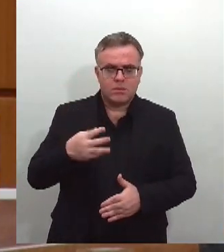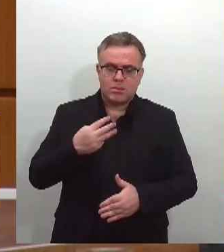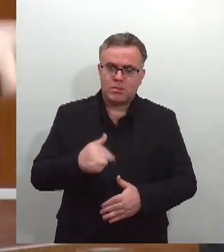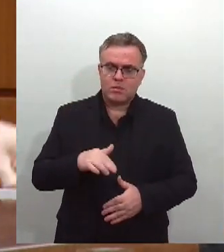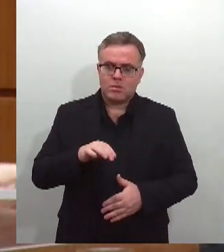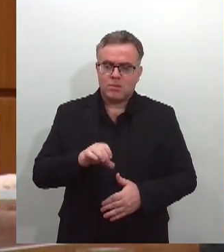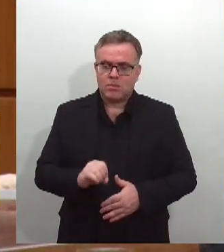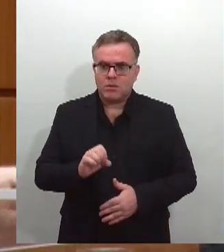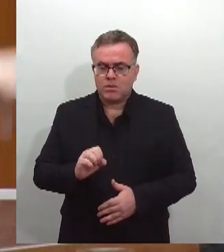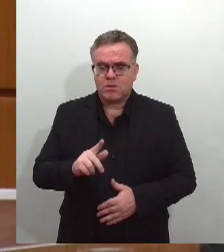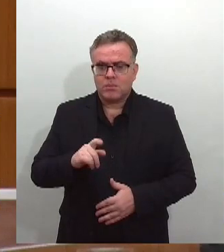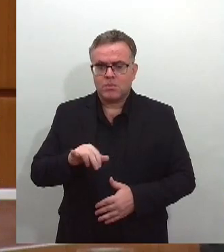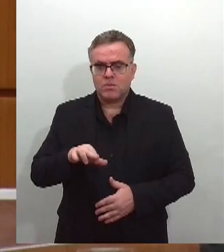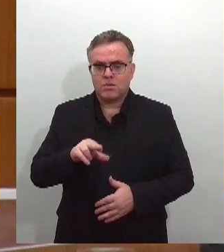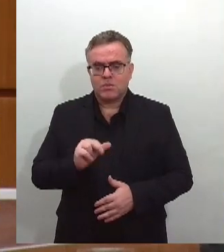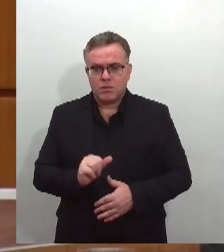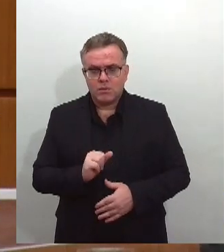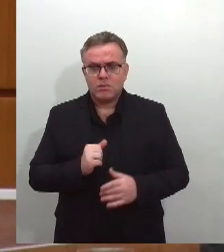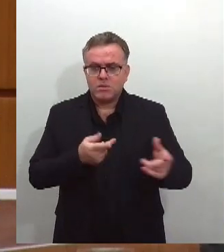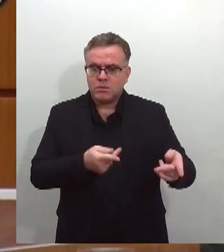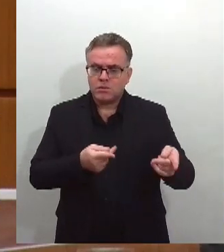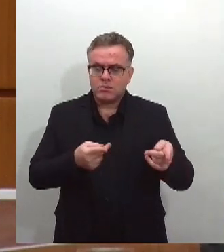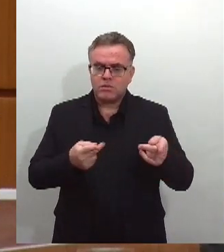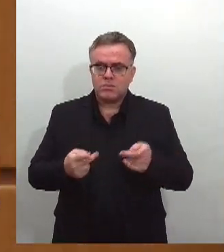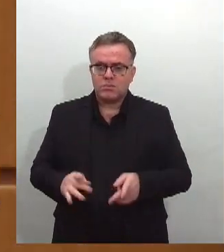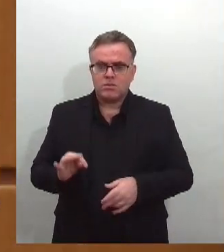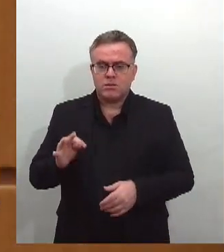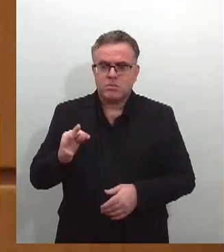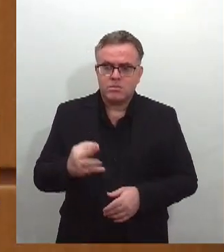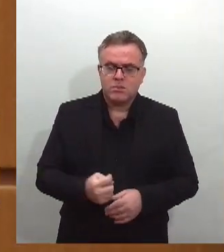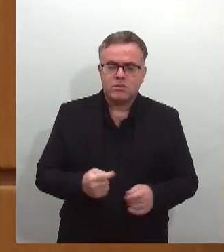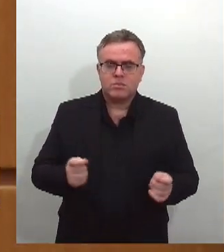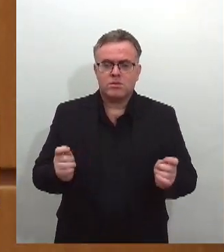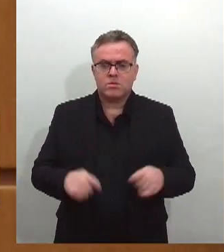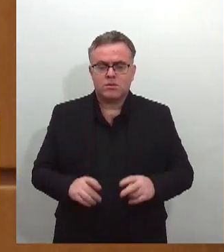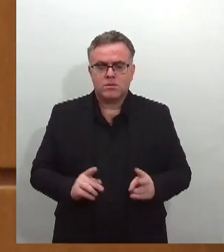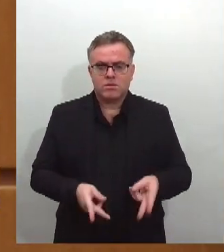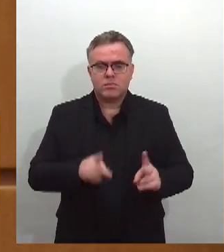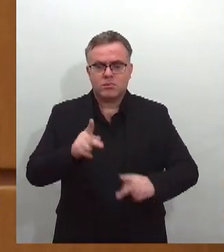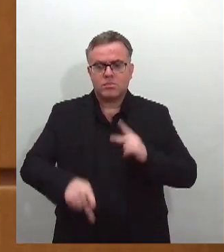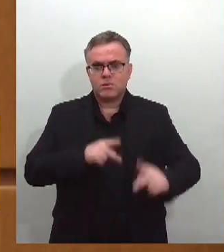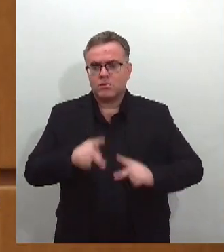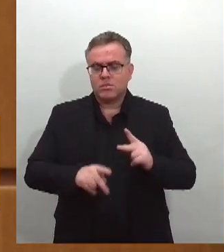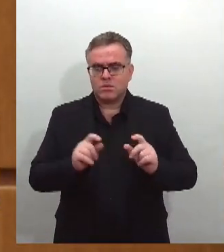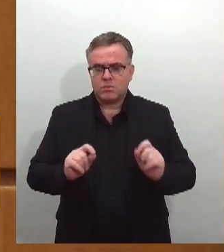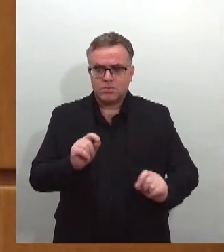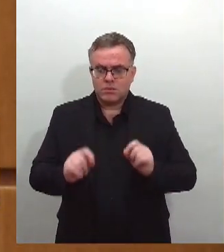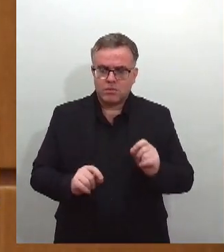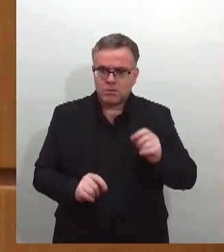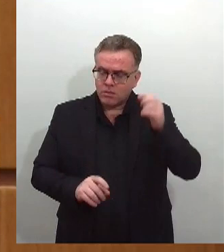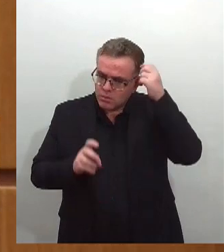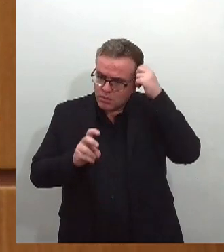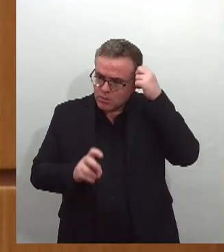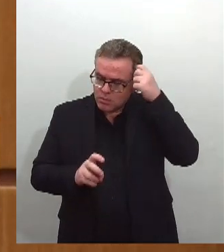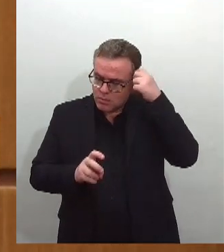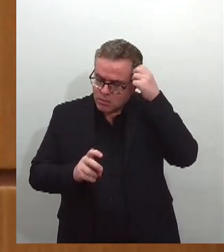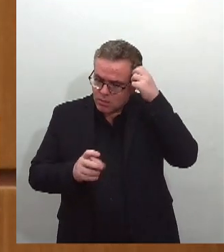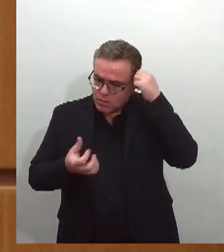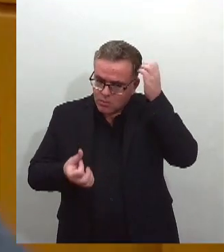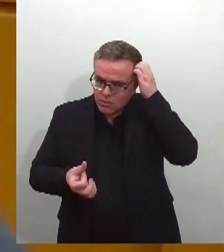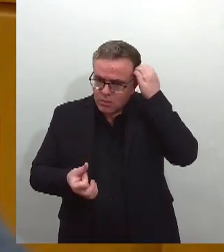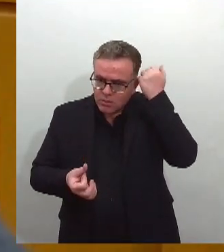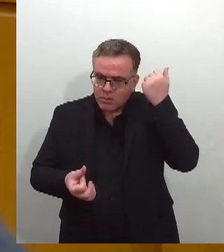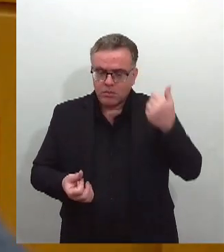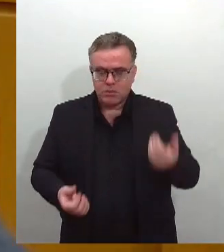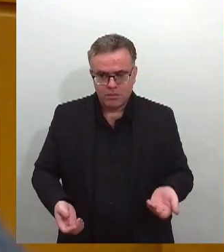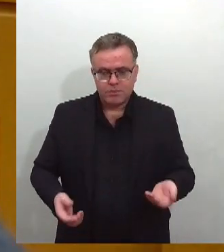para convidar os colegas parlamentares e a população para a 56ª Festa do Caminhoneiro em Itabaiana.